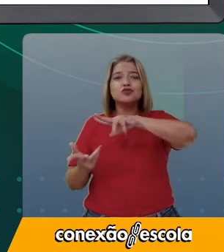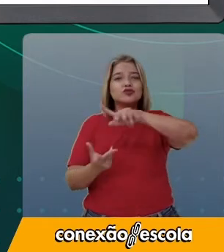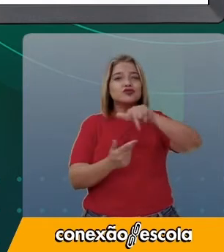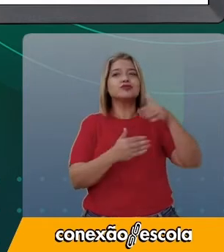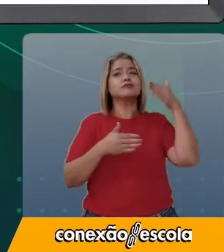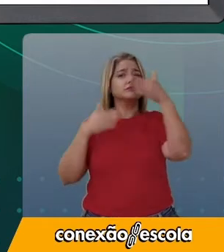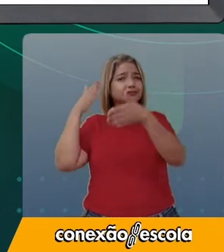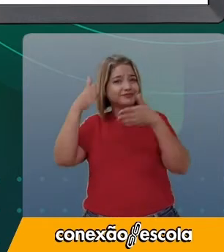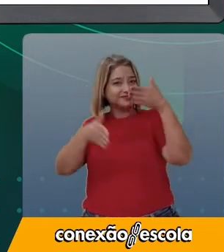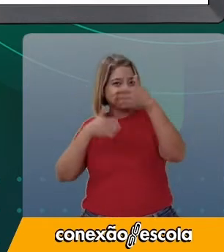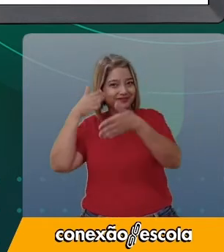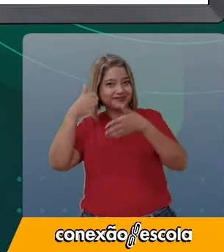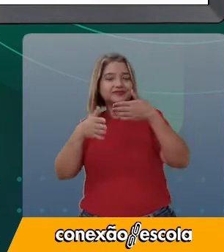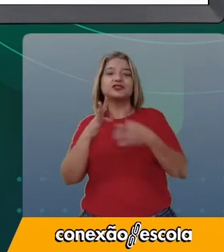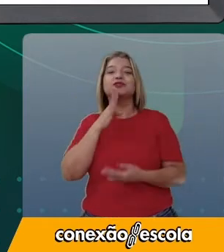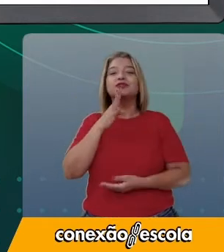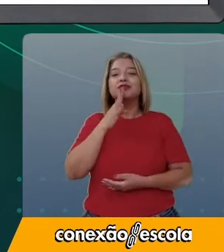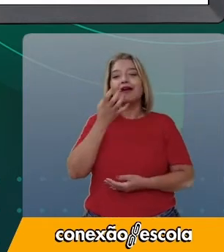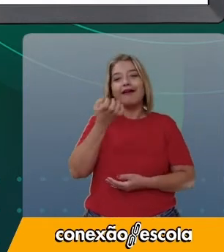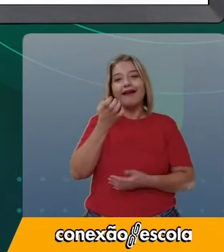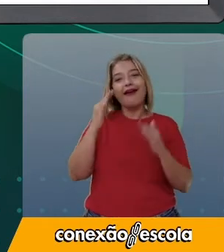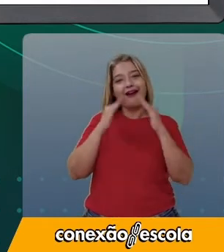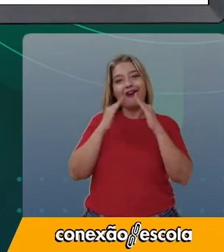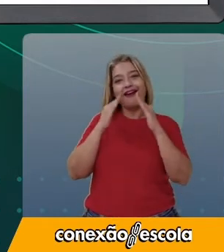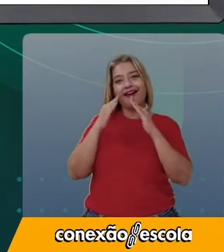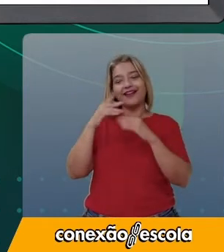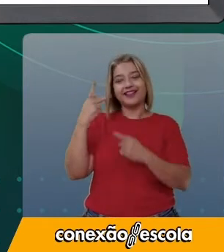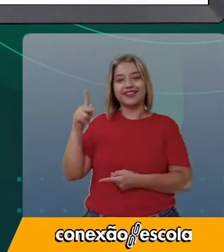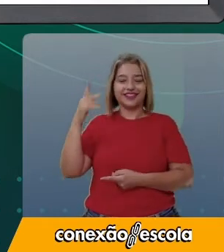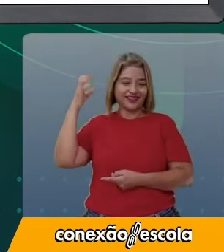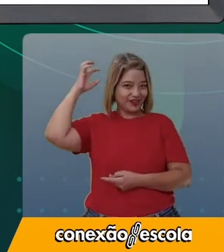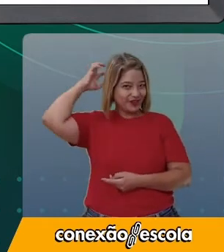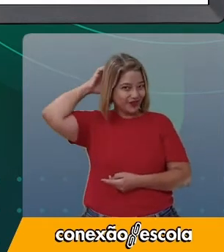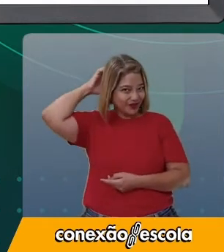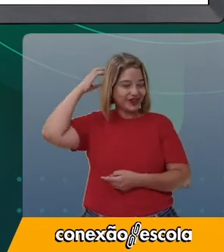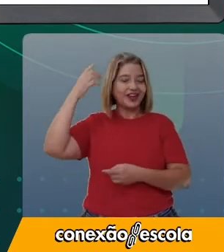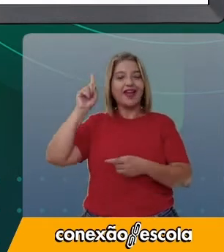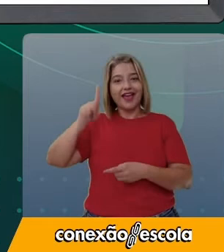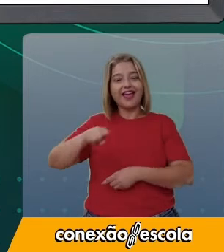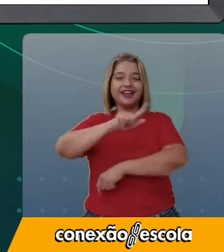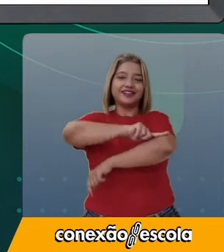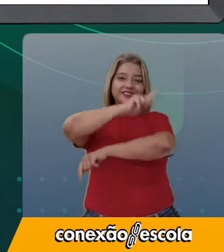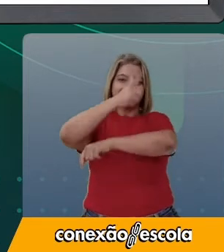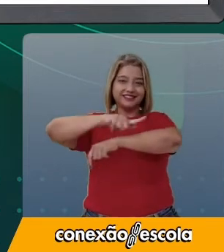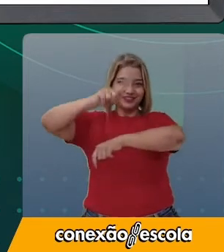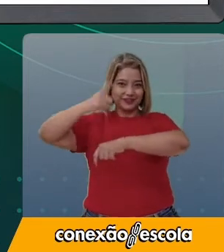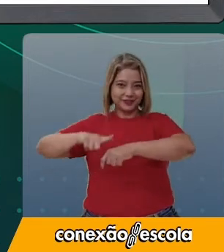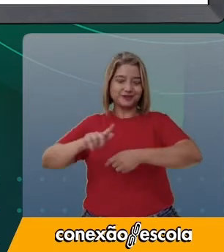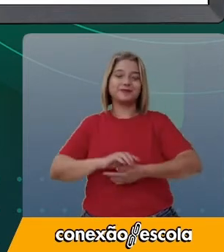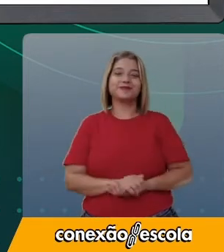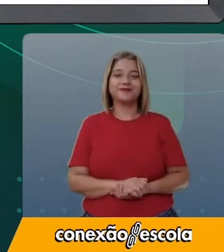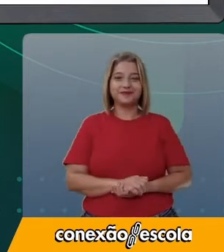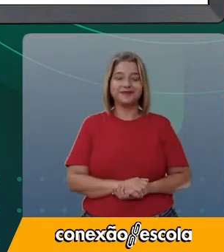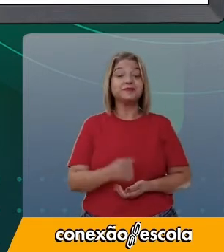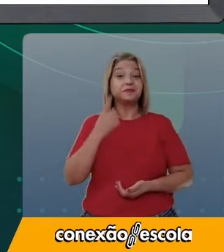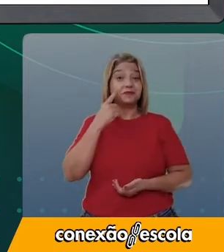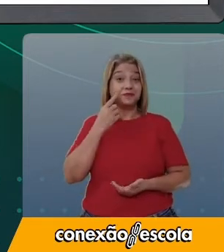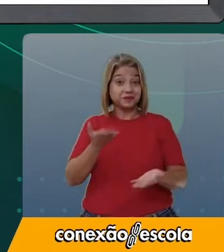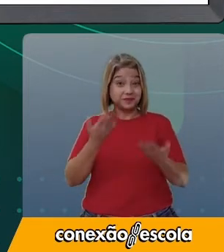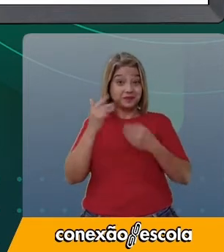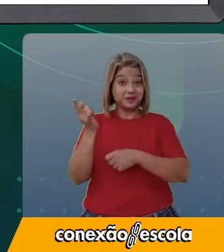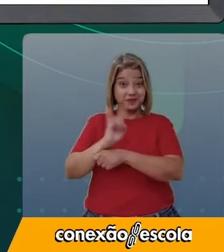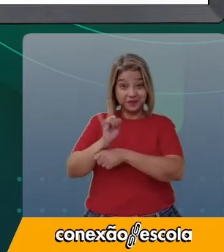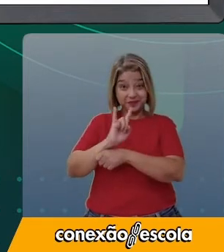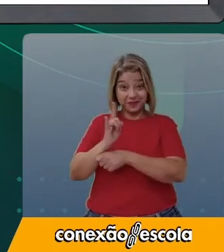mundo inteiro. Todos querem conhecer a casa de Cora na cidade de Goiás. Então vamos ao